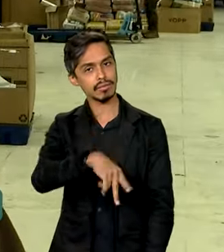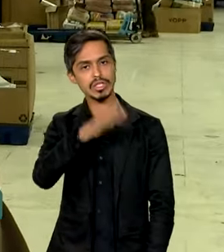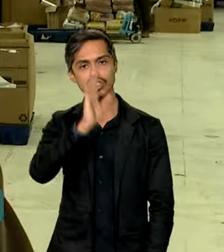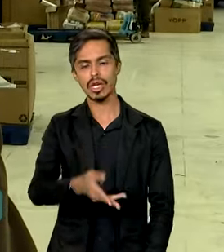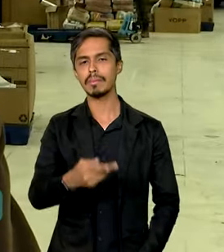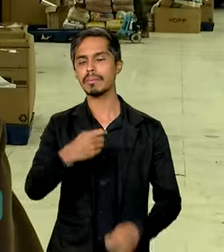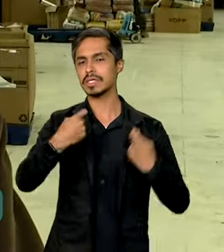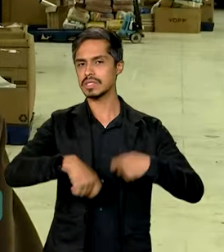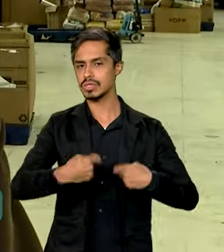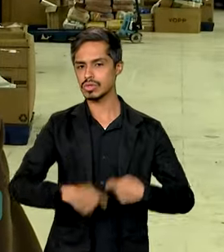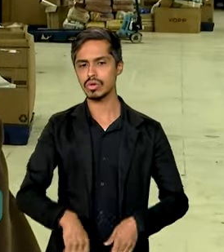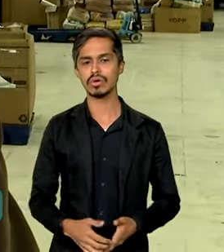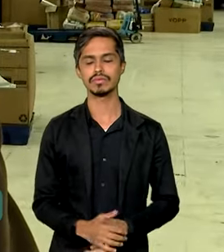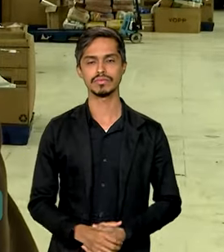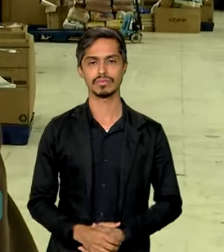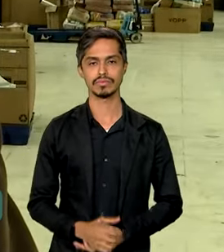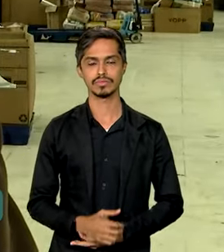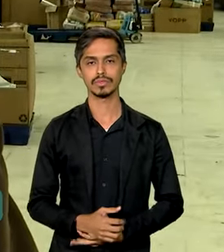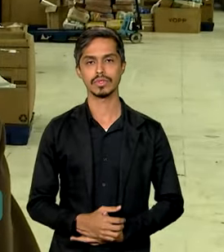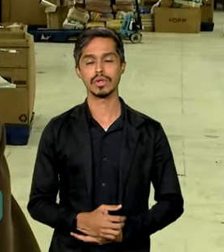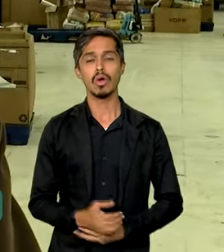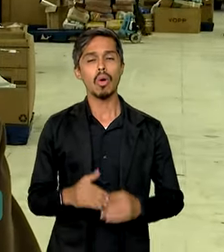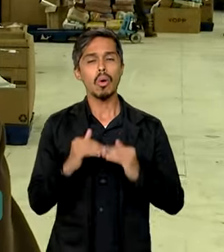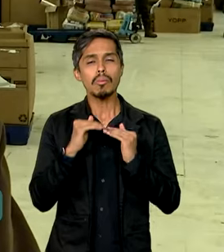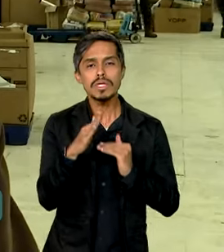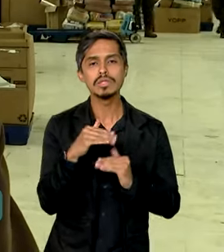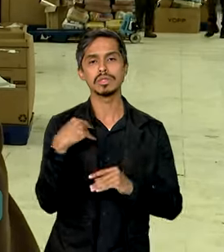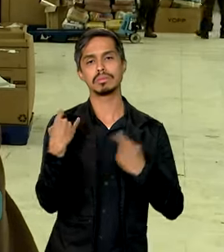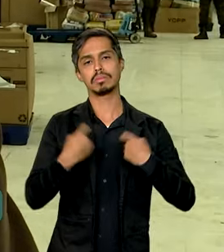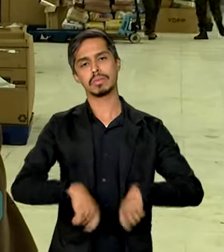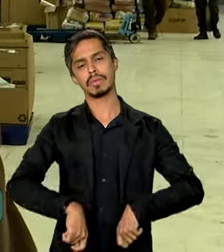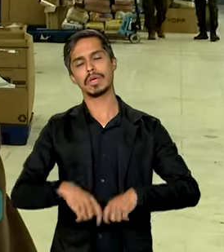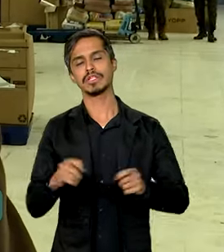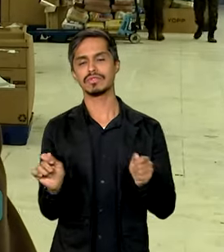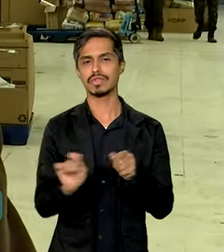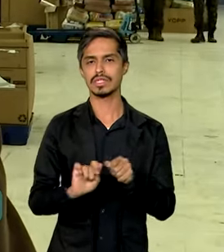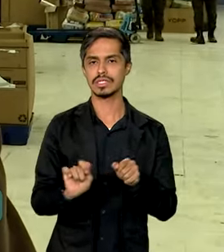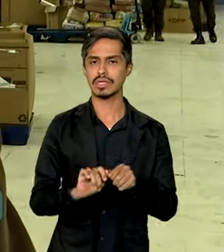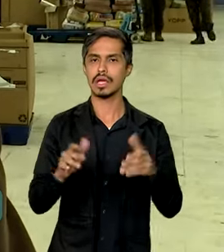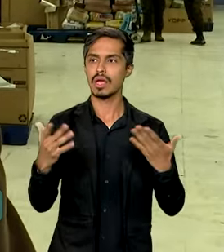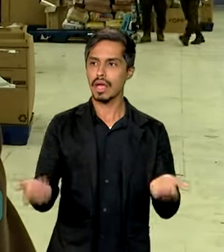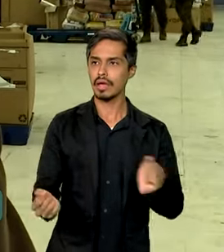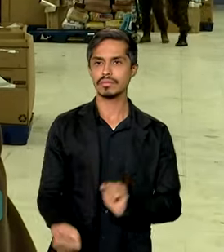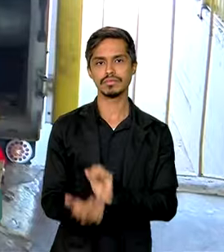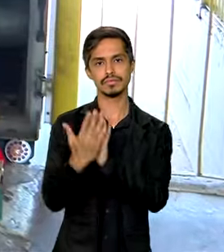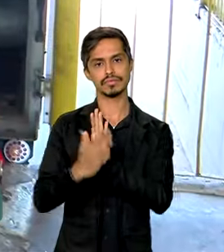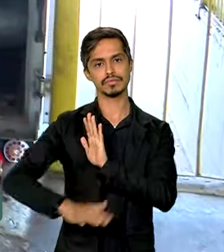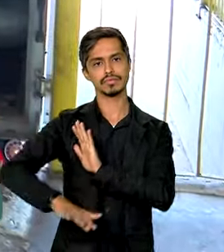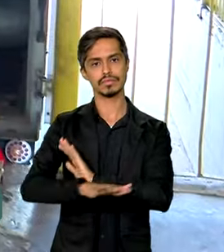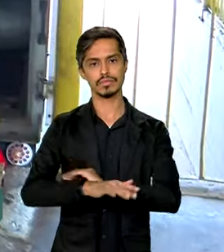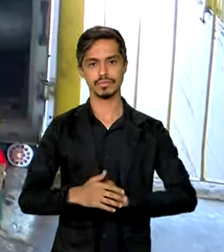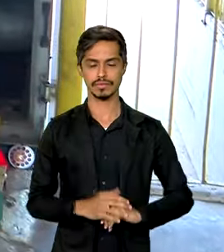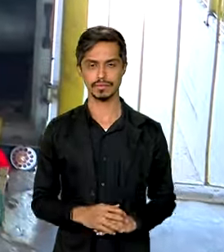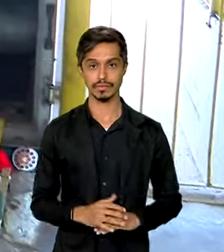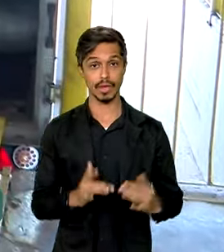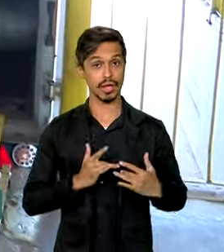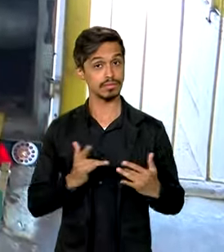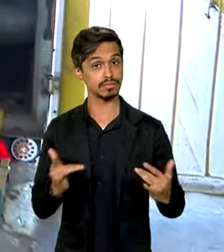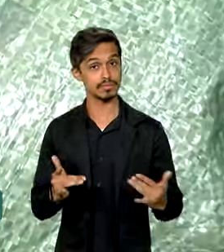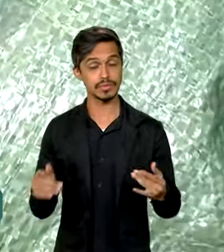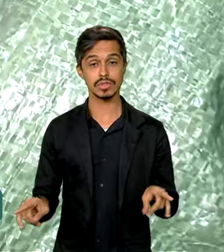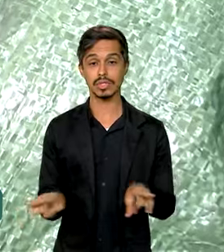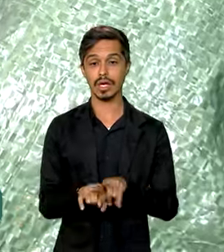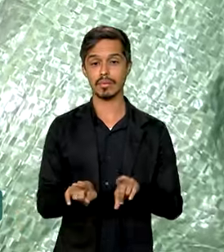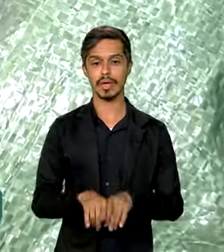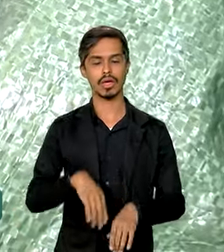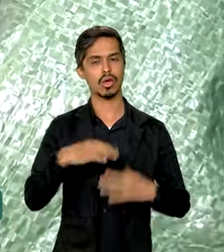situações difíceis, o mínimo que podíamos fazer é tentar estar presente numa situação assim. As doações,